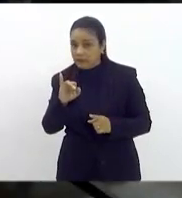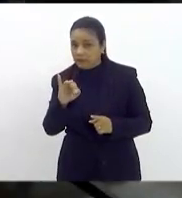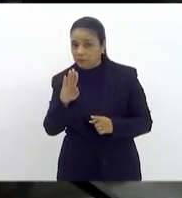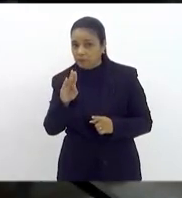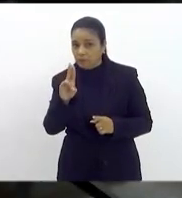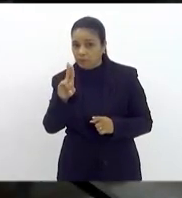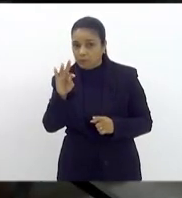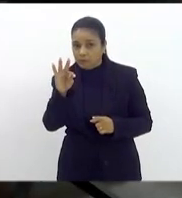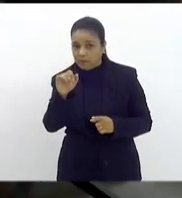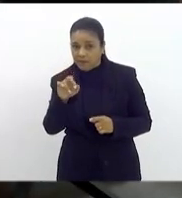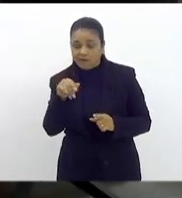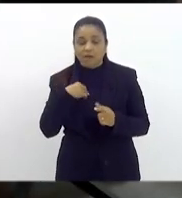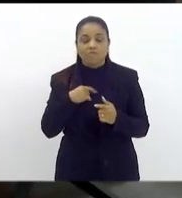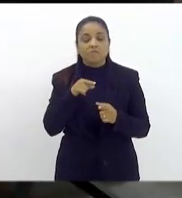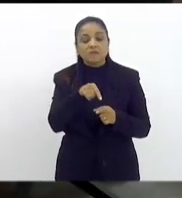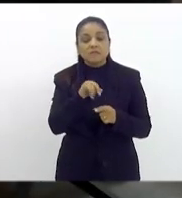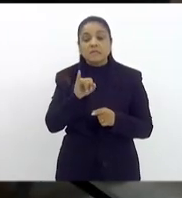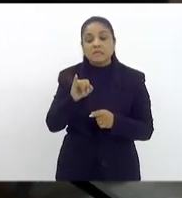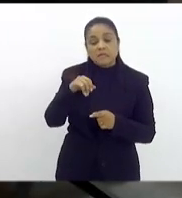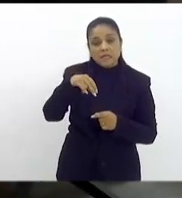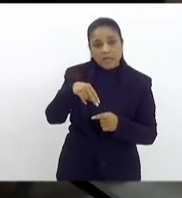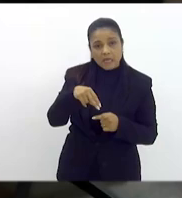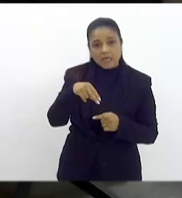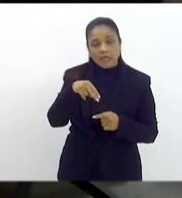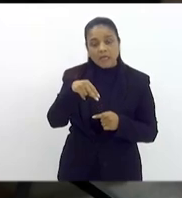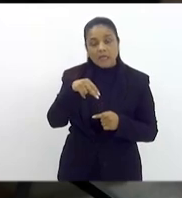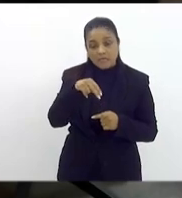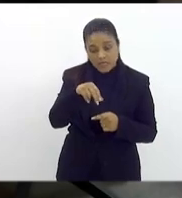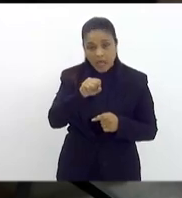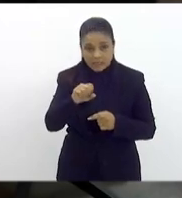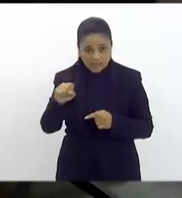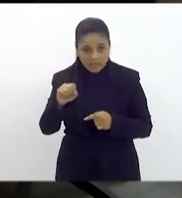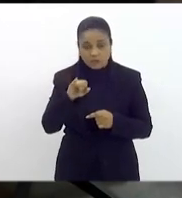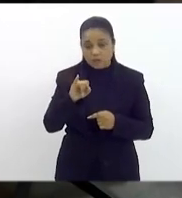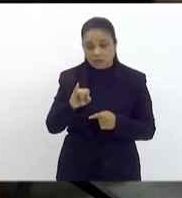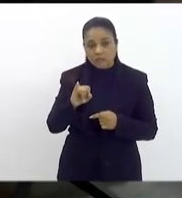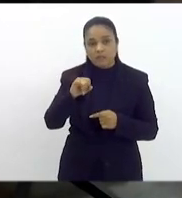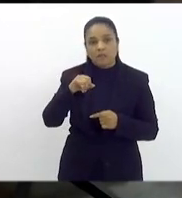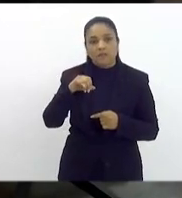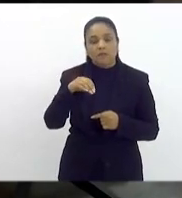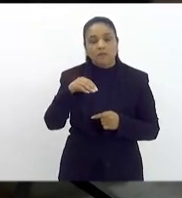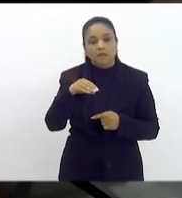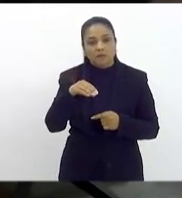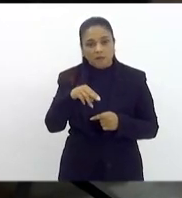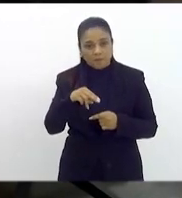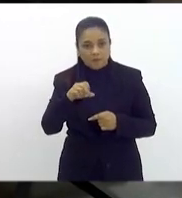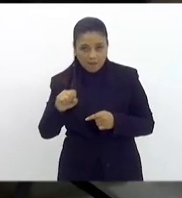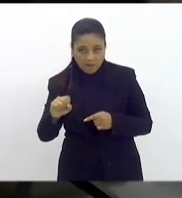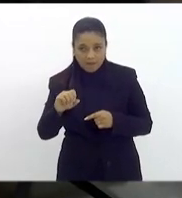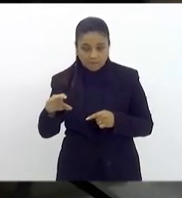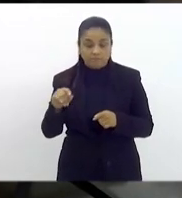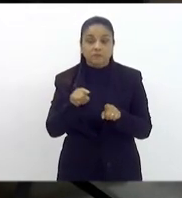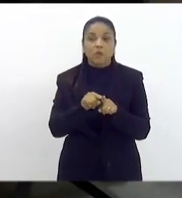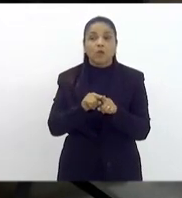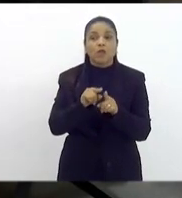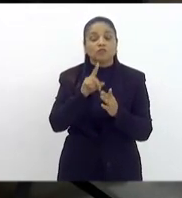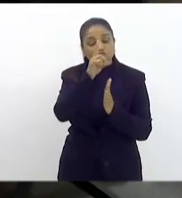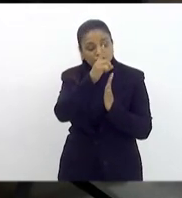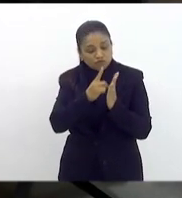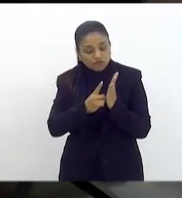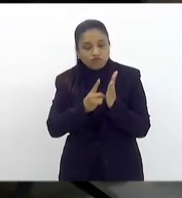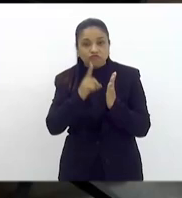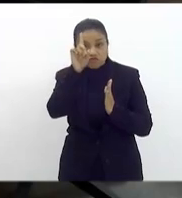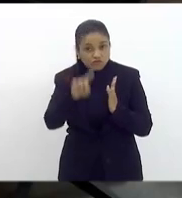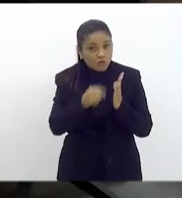cabe ISS ou ICMS é se você achar que o direito autoral é um serviço